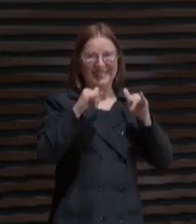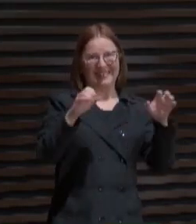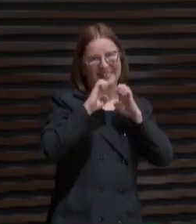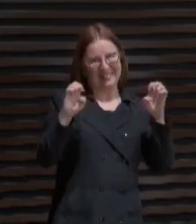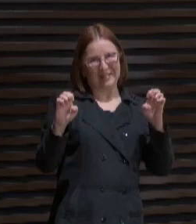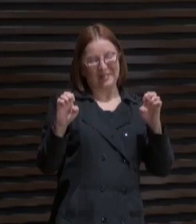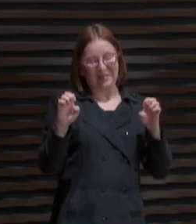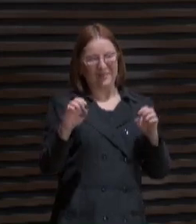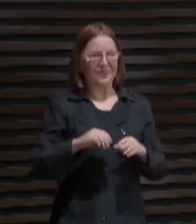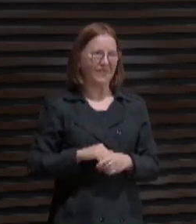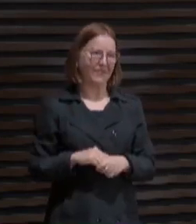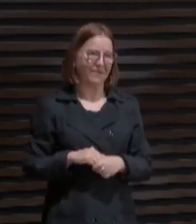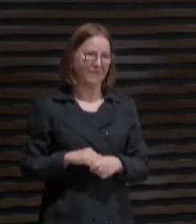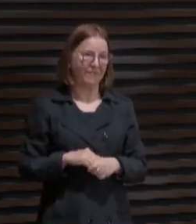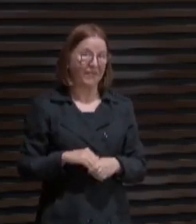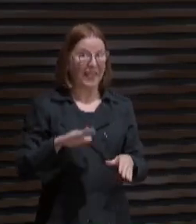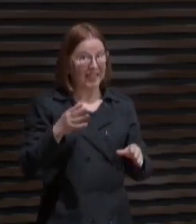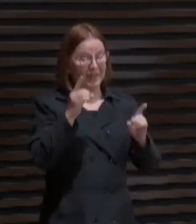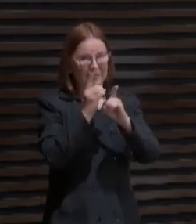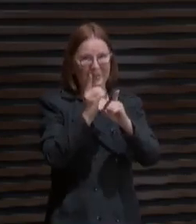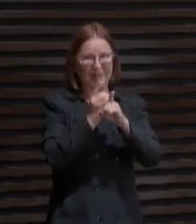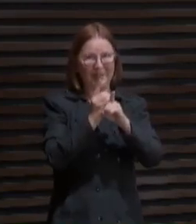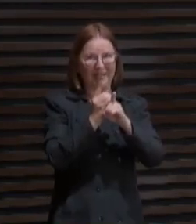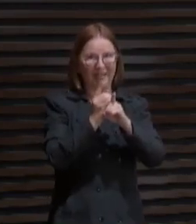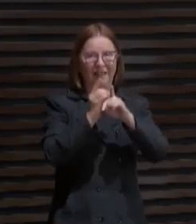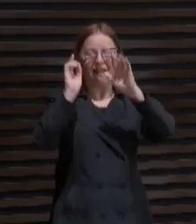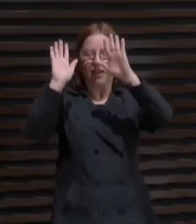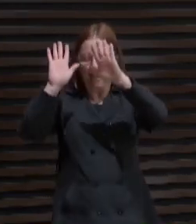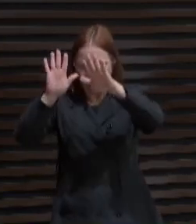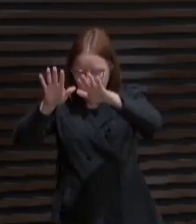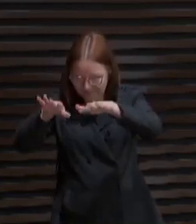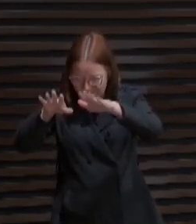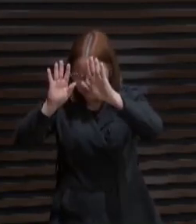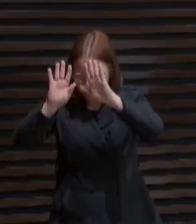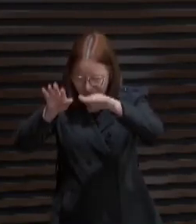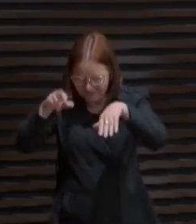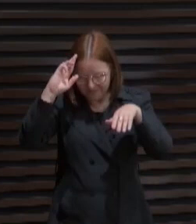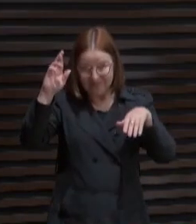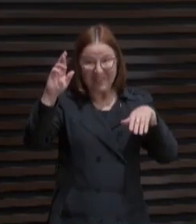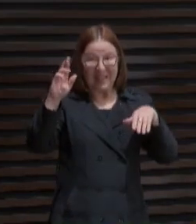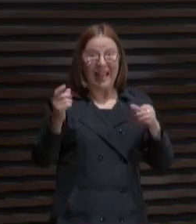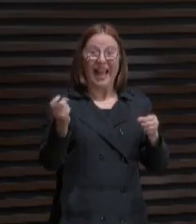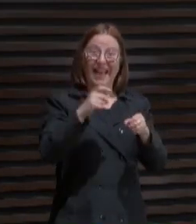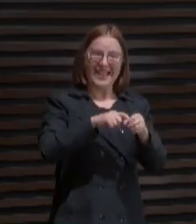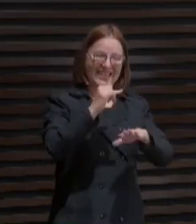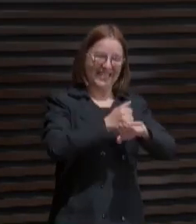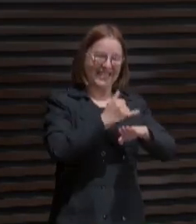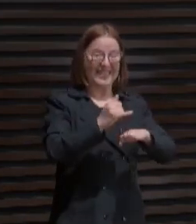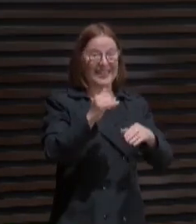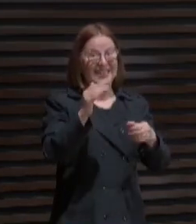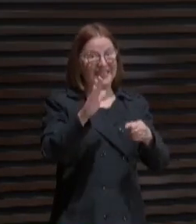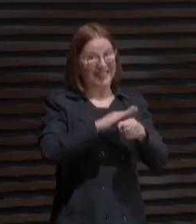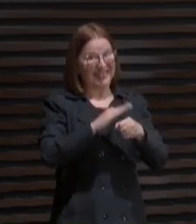Então eles, adorando, voltaram para Jerusalém, cheios de alegria. Esse parágrafo aqui, meus